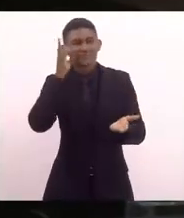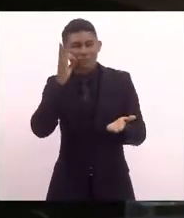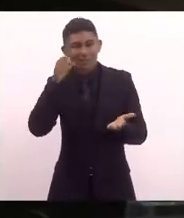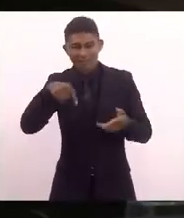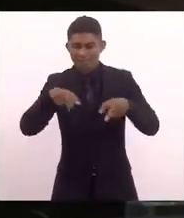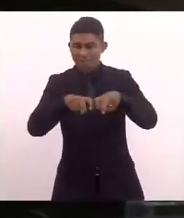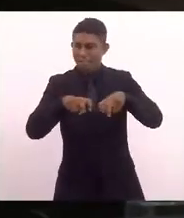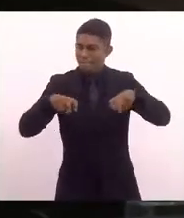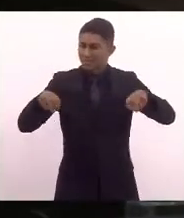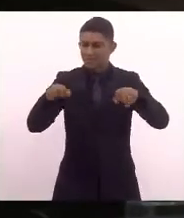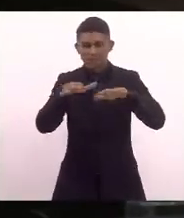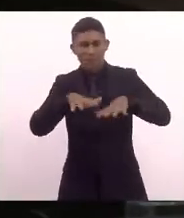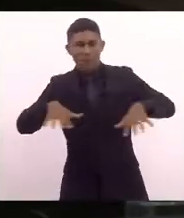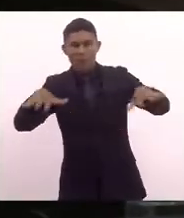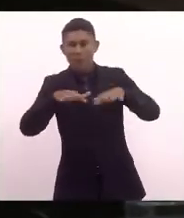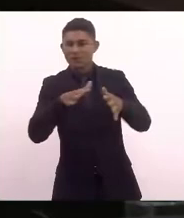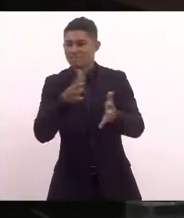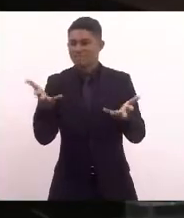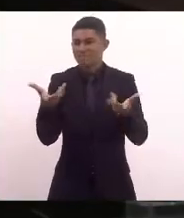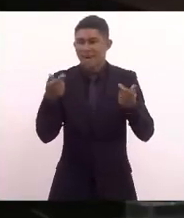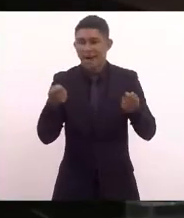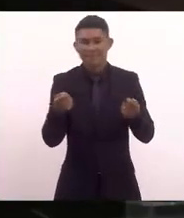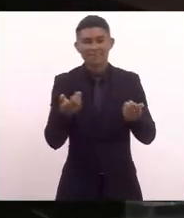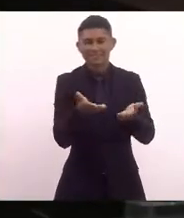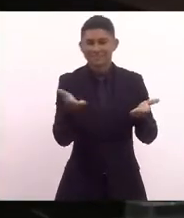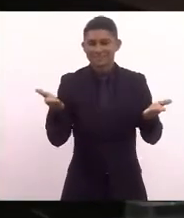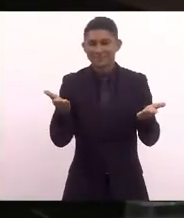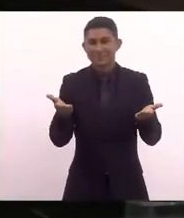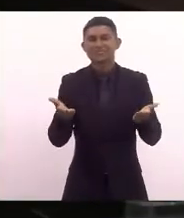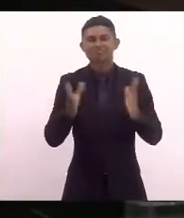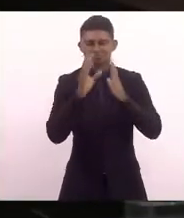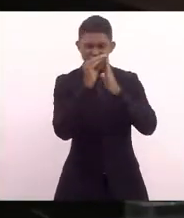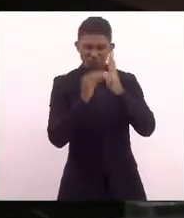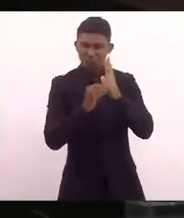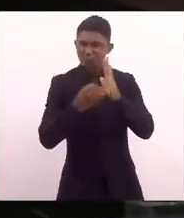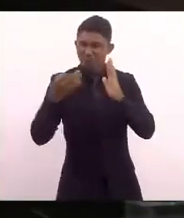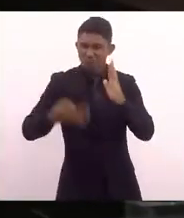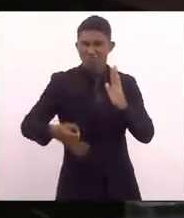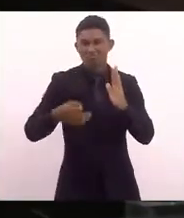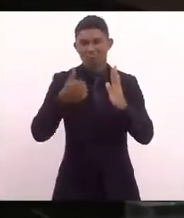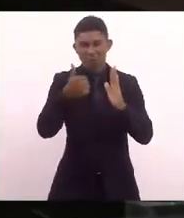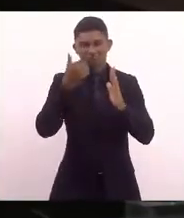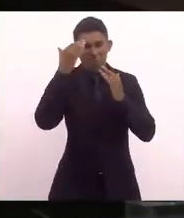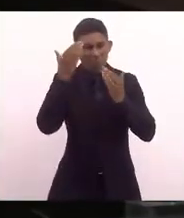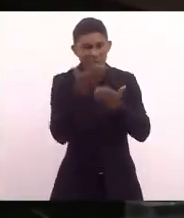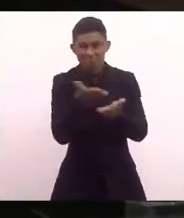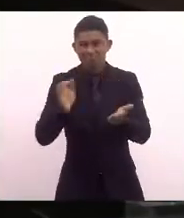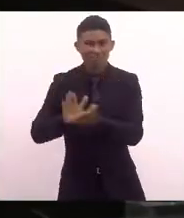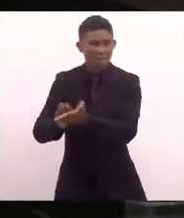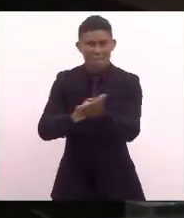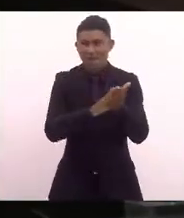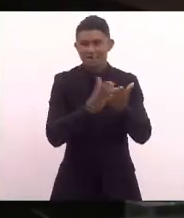mesa muito maravilhosa, de bastante conteúdo. Parabéns a todos.